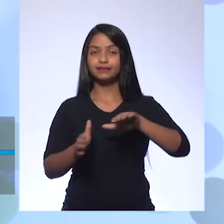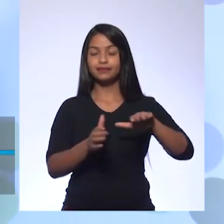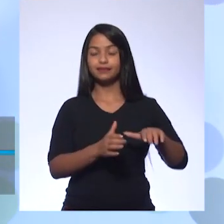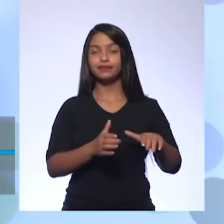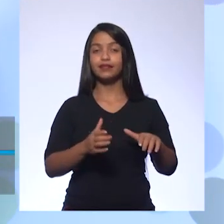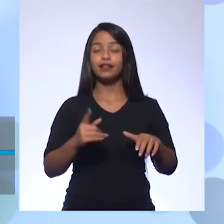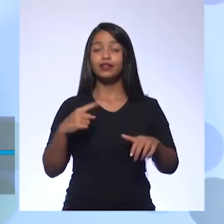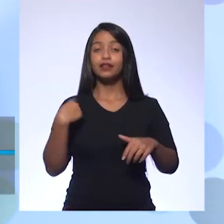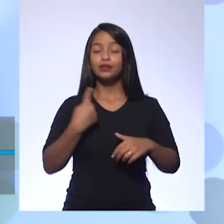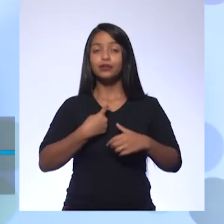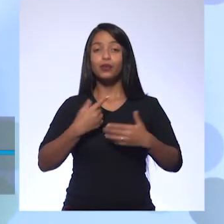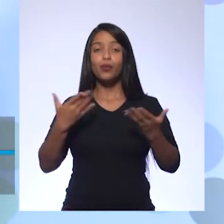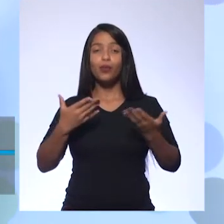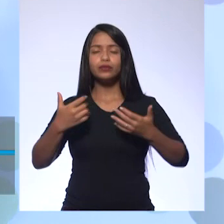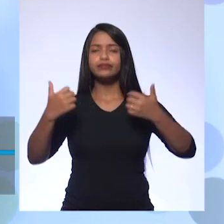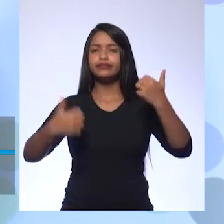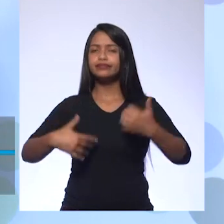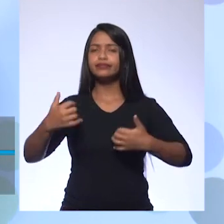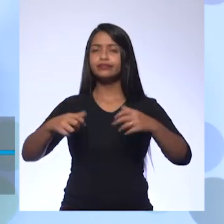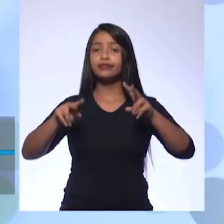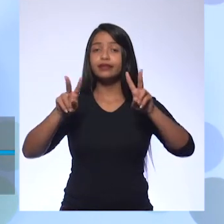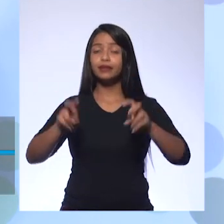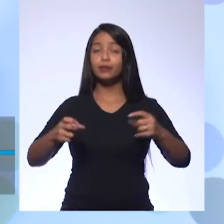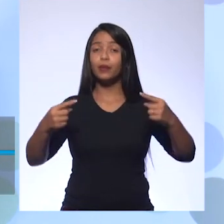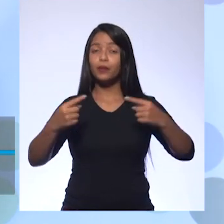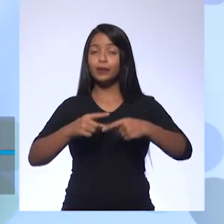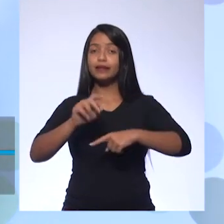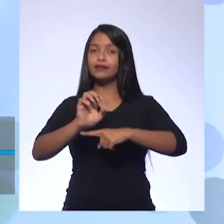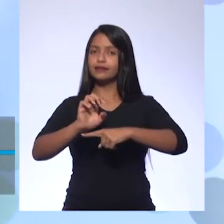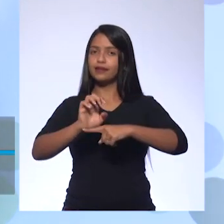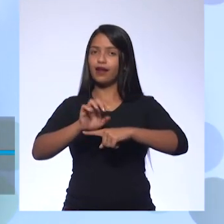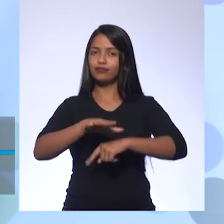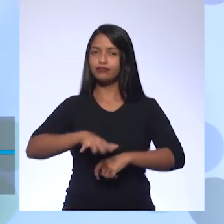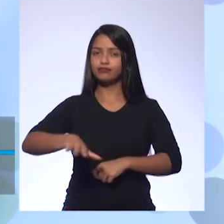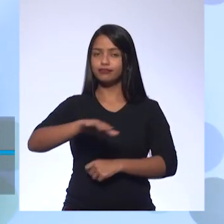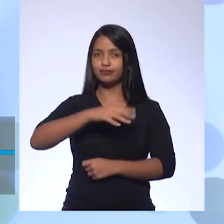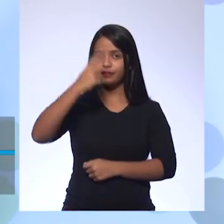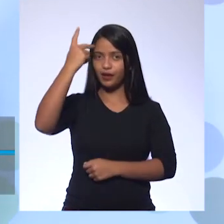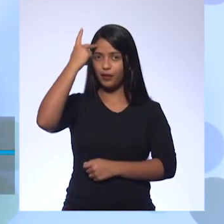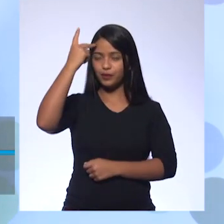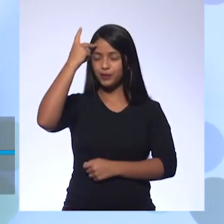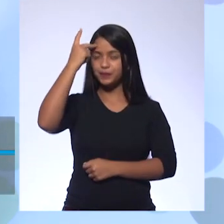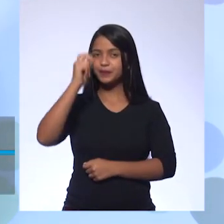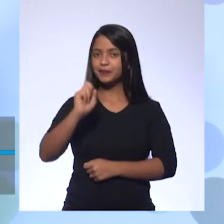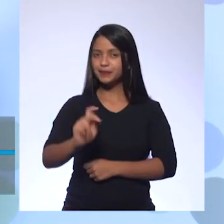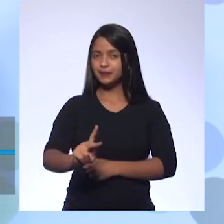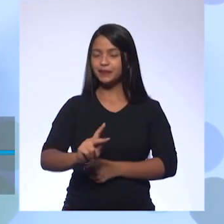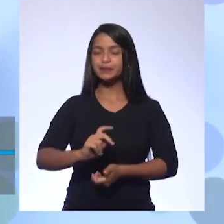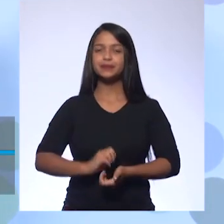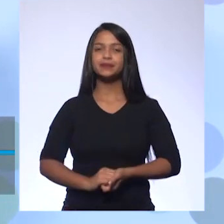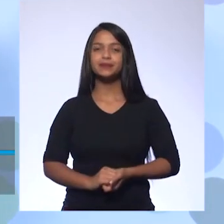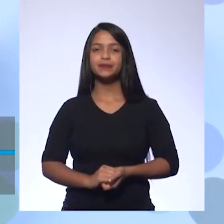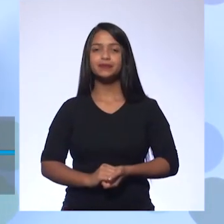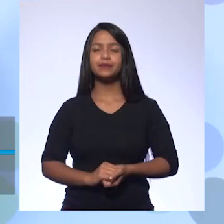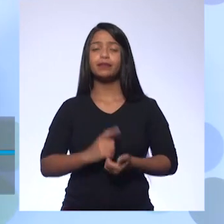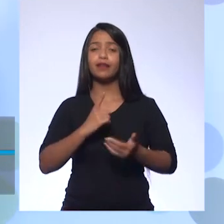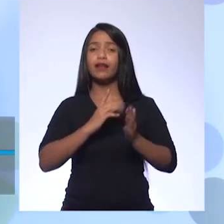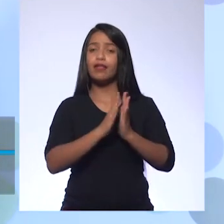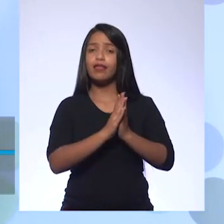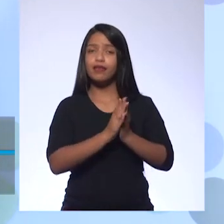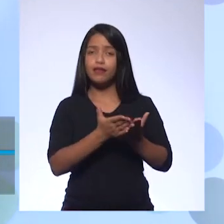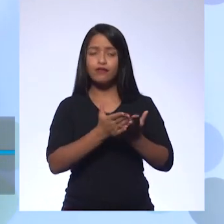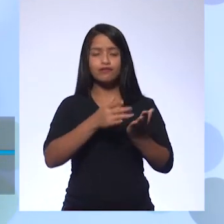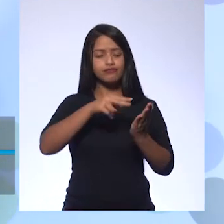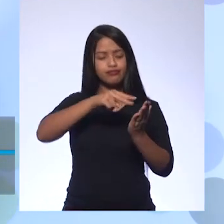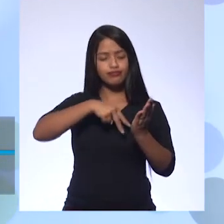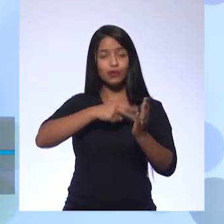do nosso estado, né? E aí o nosso estado, ele tem uma classificaçãozinha, tá? Pode ser que difira de livro para livro, eu peguei aqui